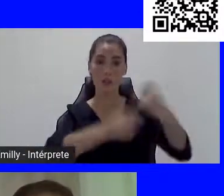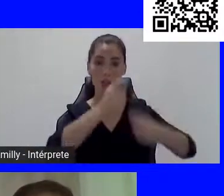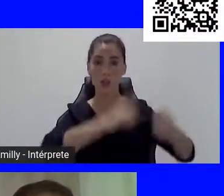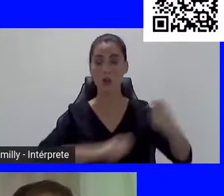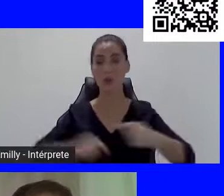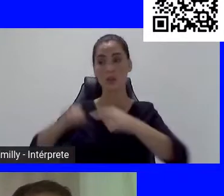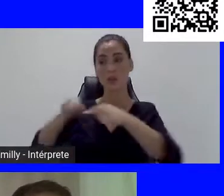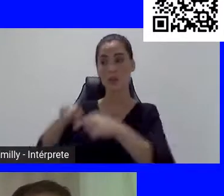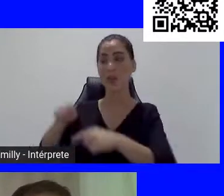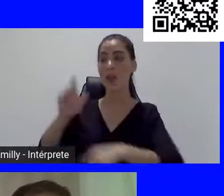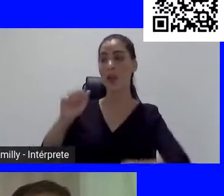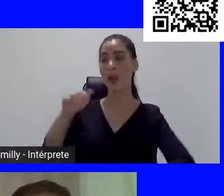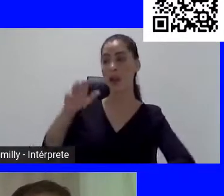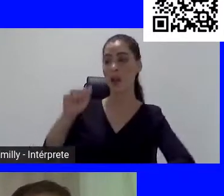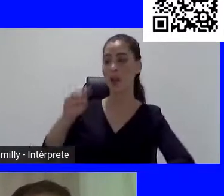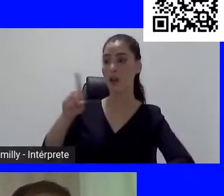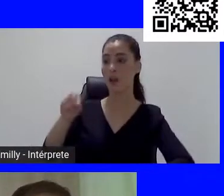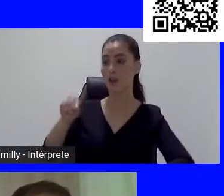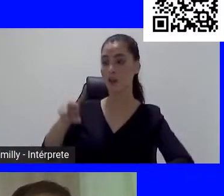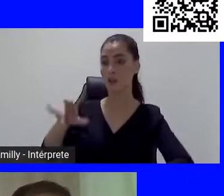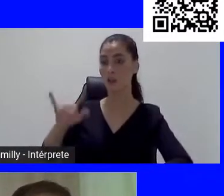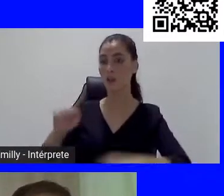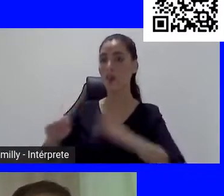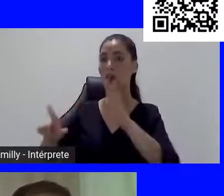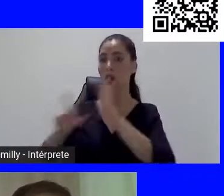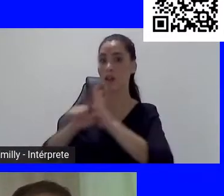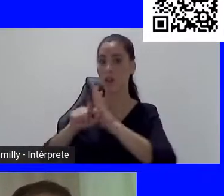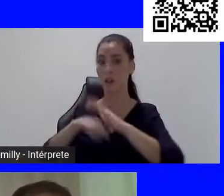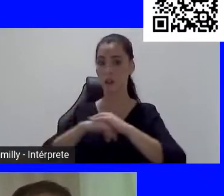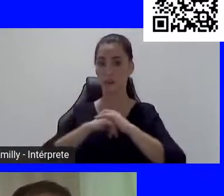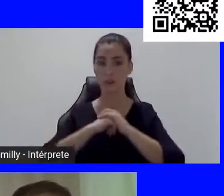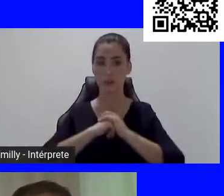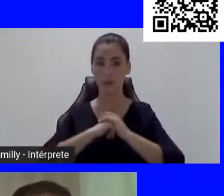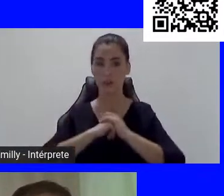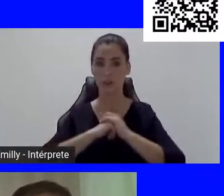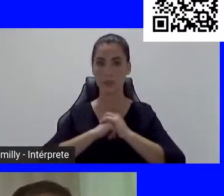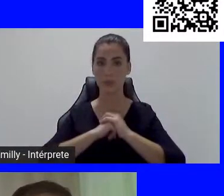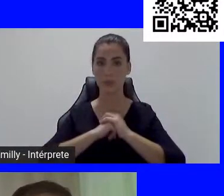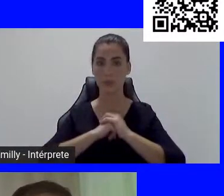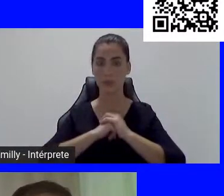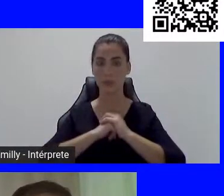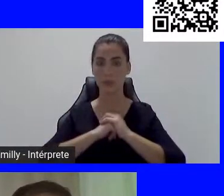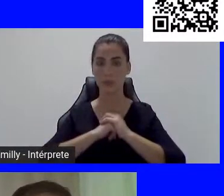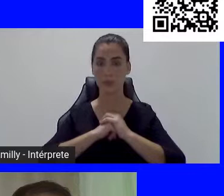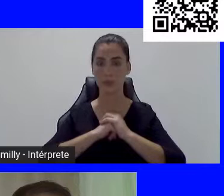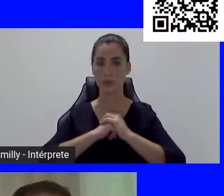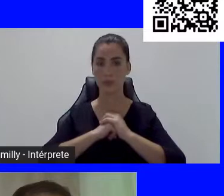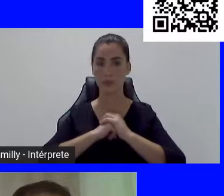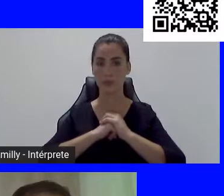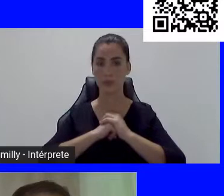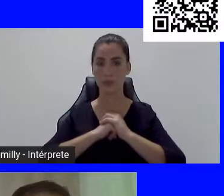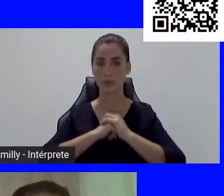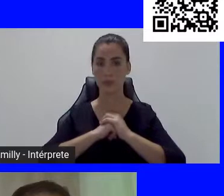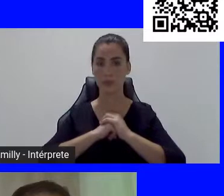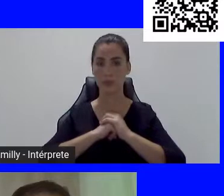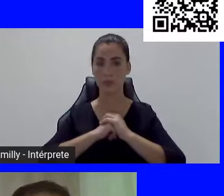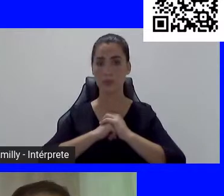invasores de terra, lá nós temos mineradores ilegais, lá nós temos quem destrói a Amazônia, passa